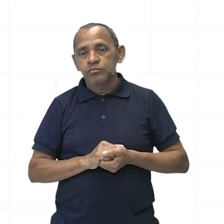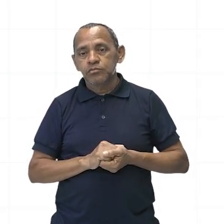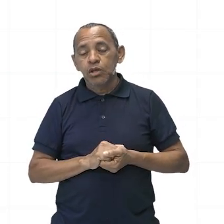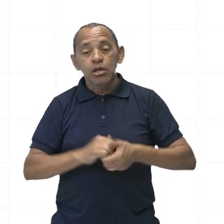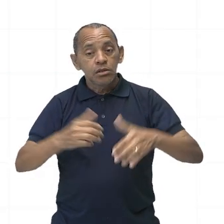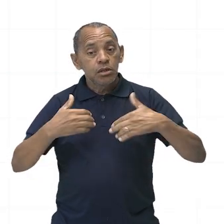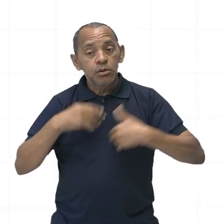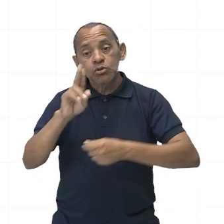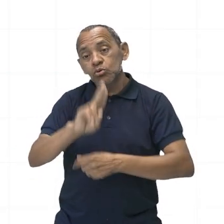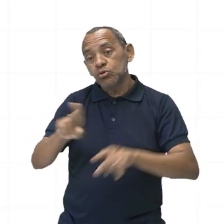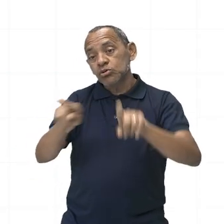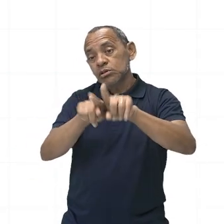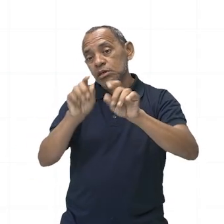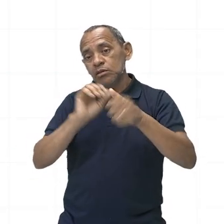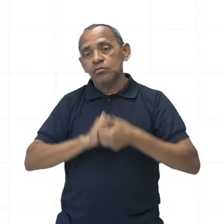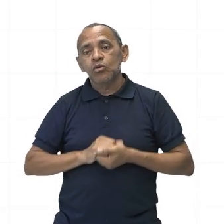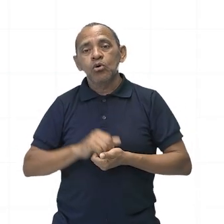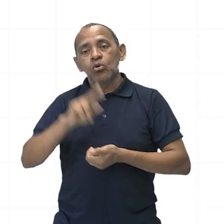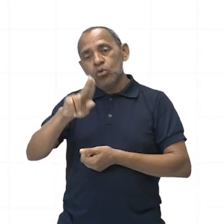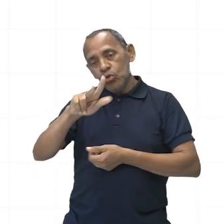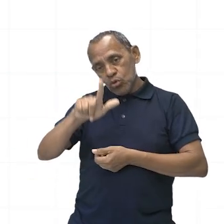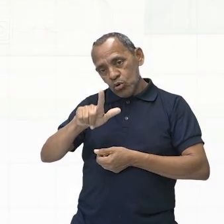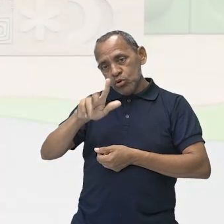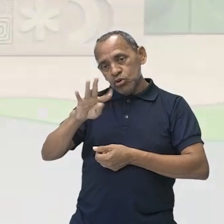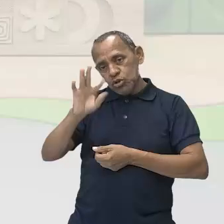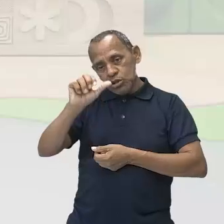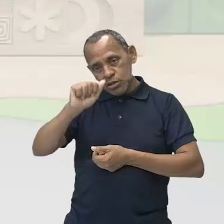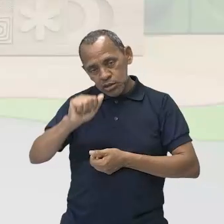animais que usam, então, o ultrassom para se comunicar.